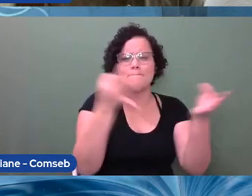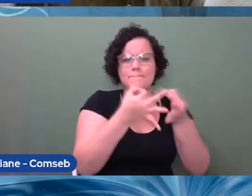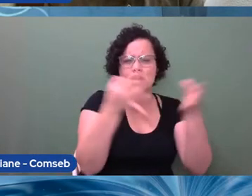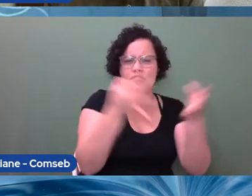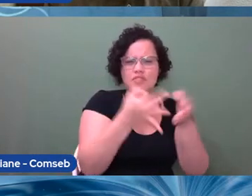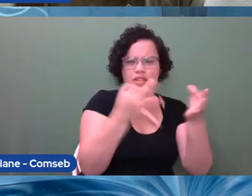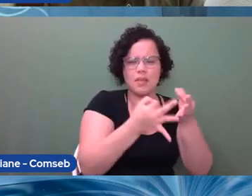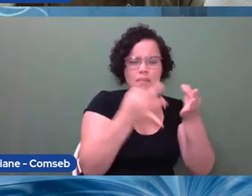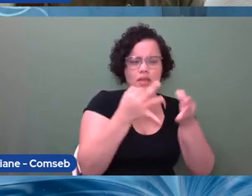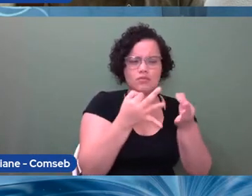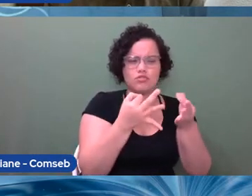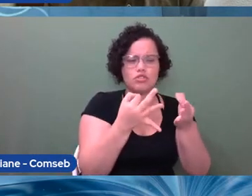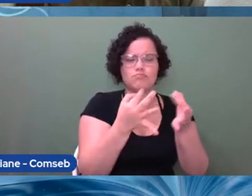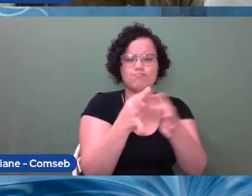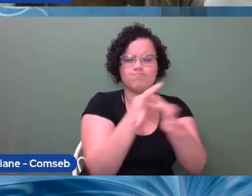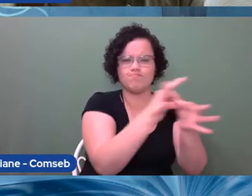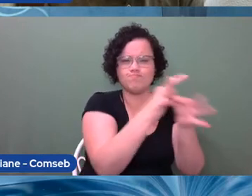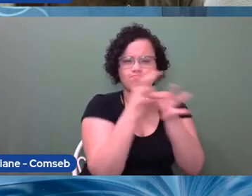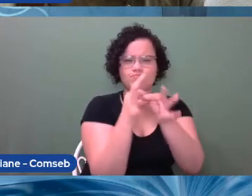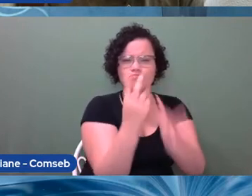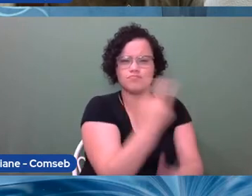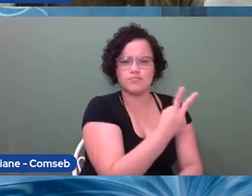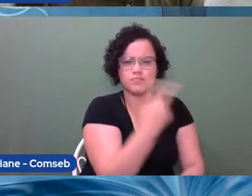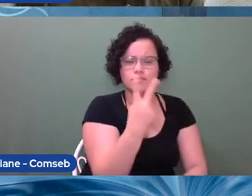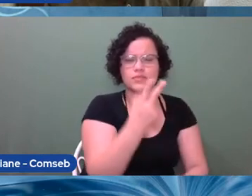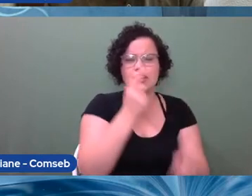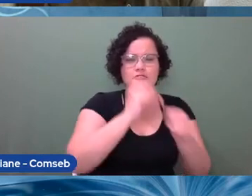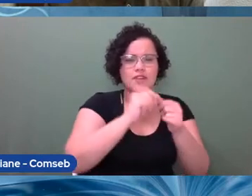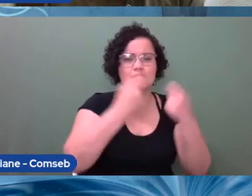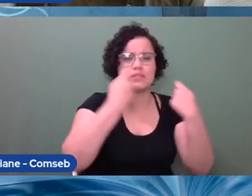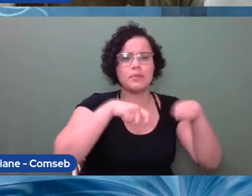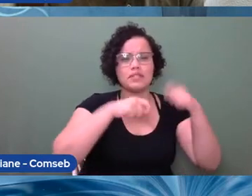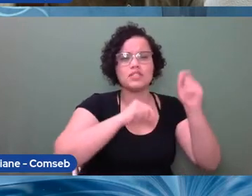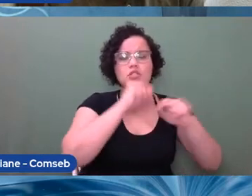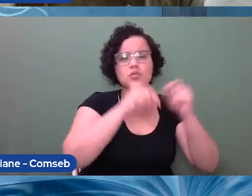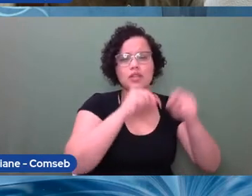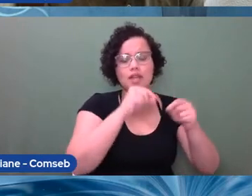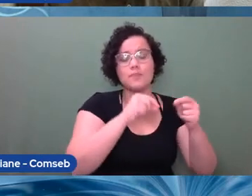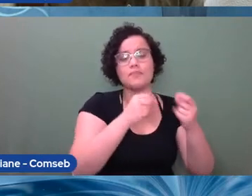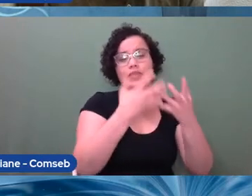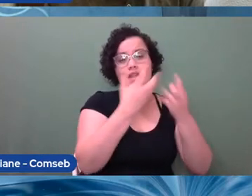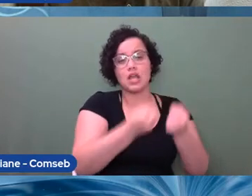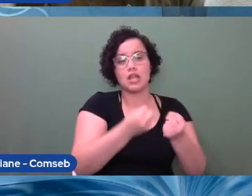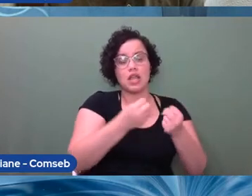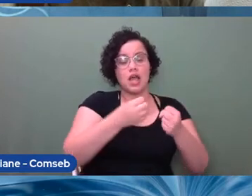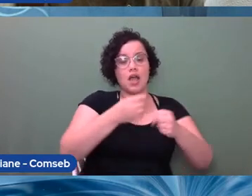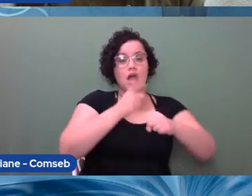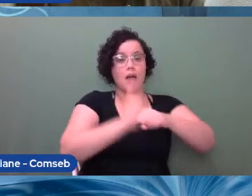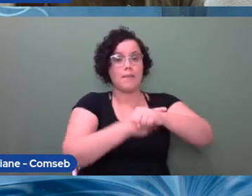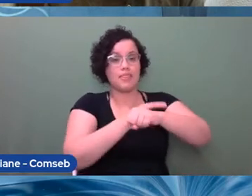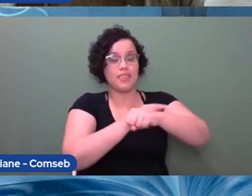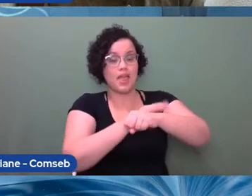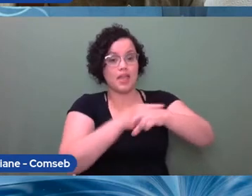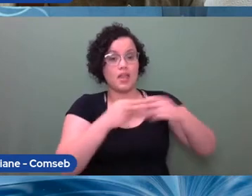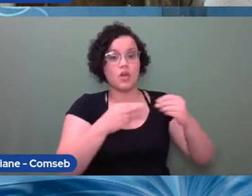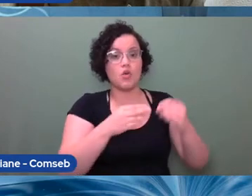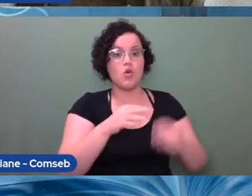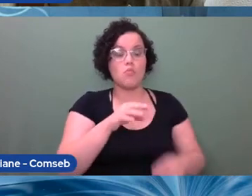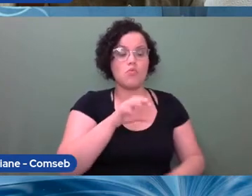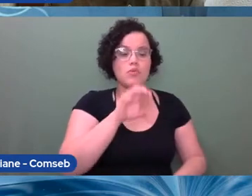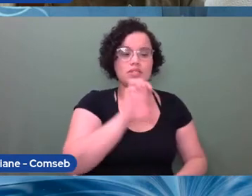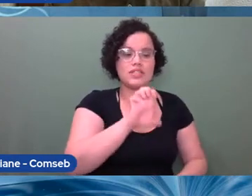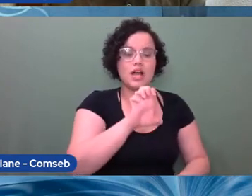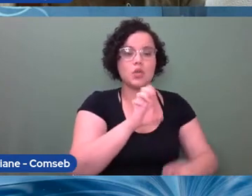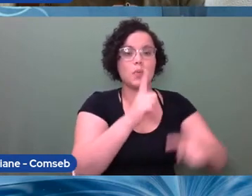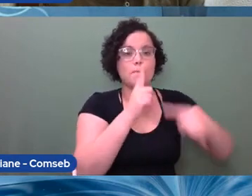dualista, faz-se preciso considerar a matéria como estado negativo e o espírito como estado positivo